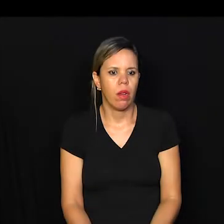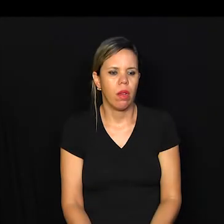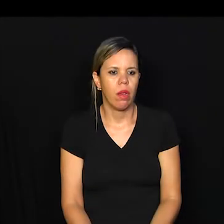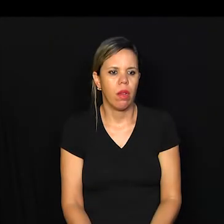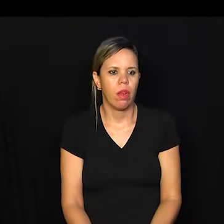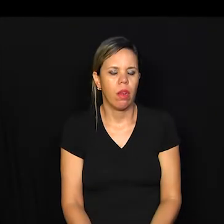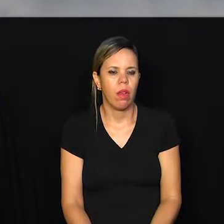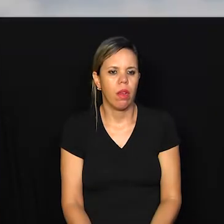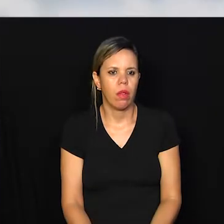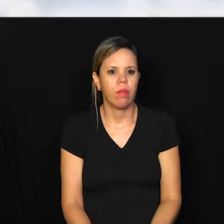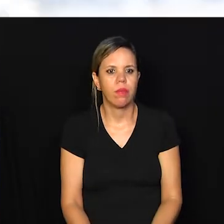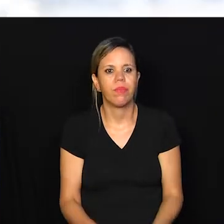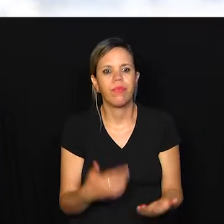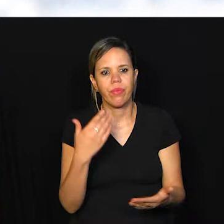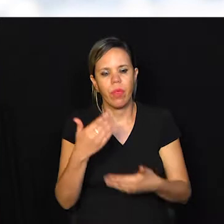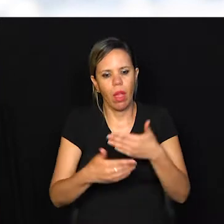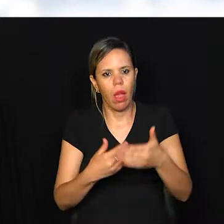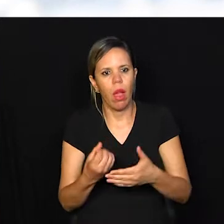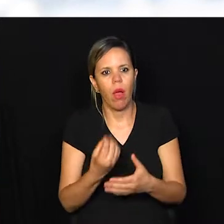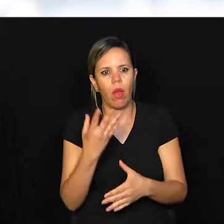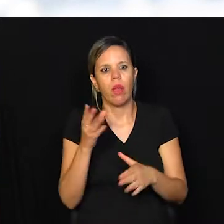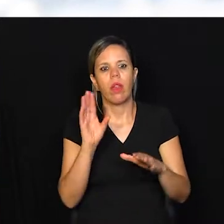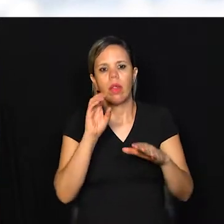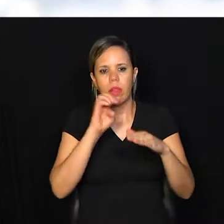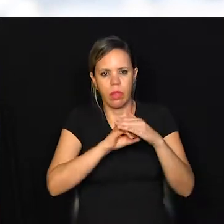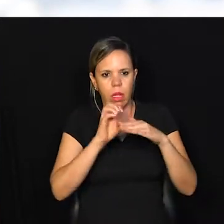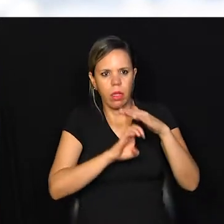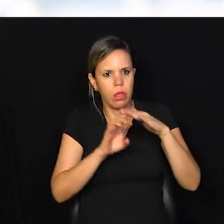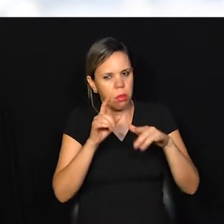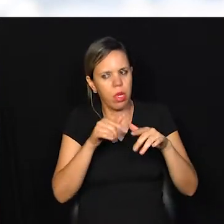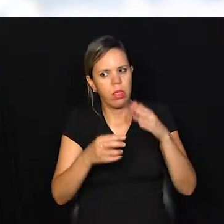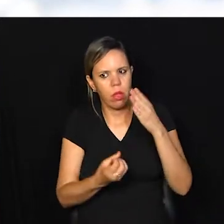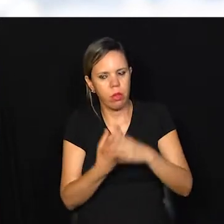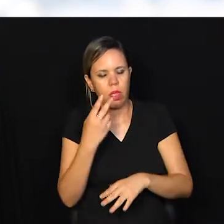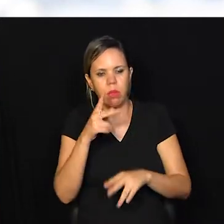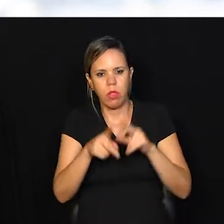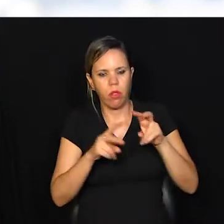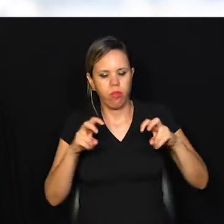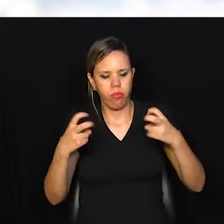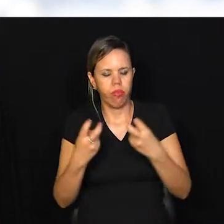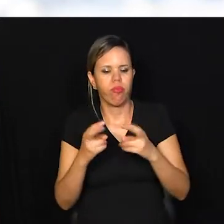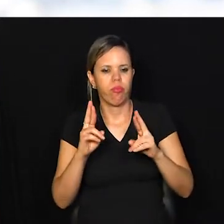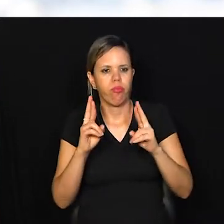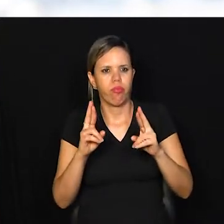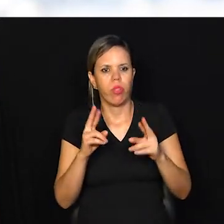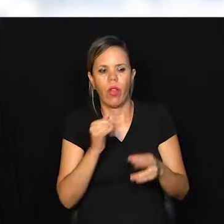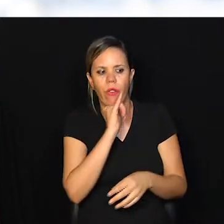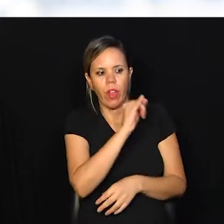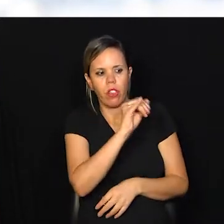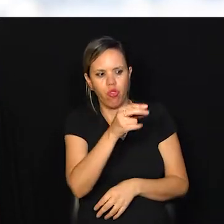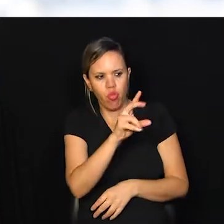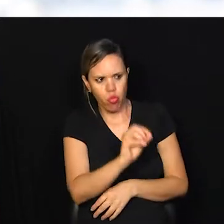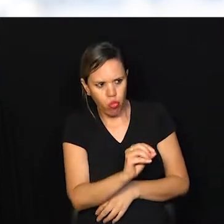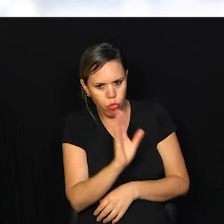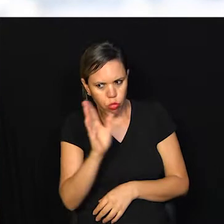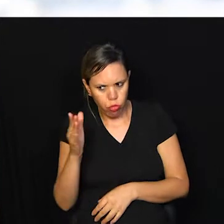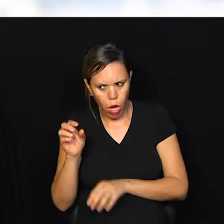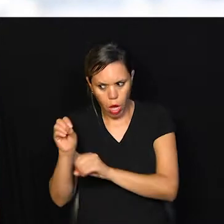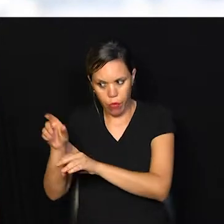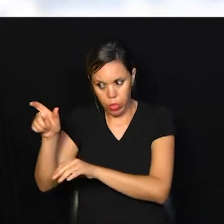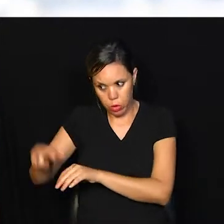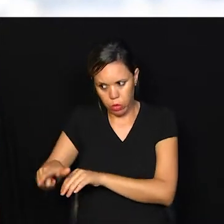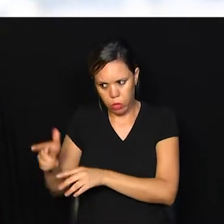Então isso é secular, é estrutural. Então quando um torcedor do Guarani fala isso pro Júlio Nascimento, ele já foi